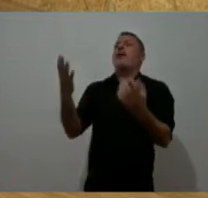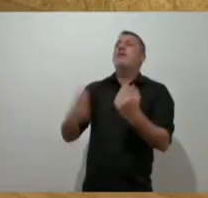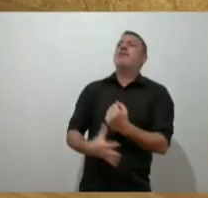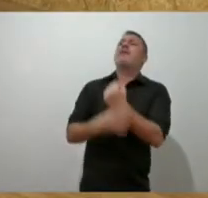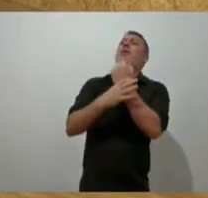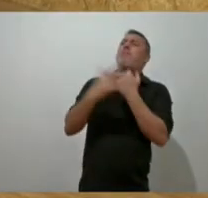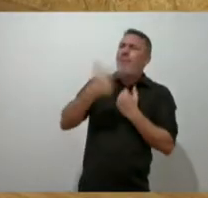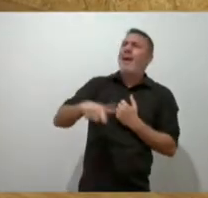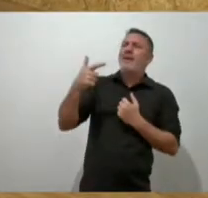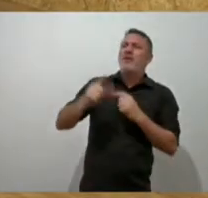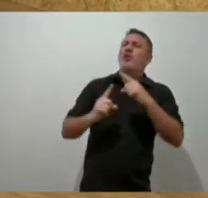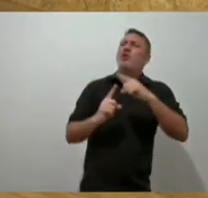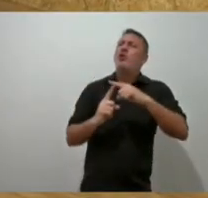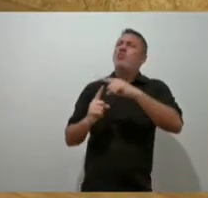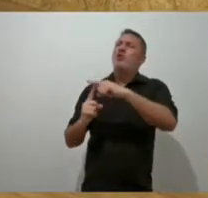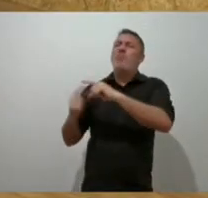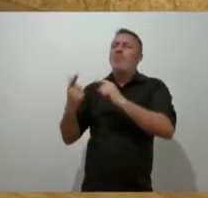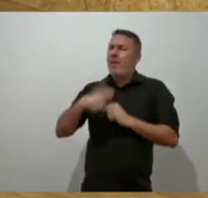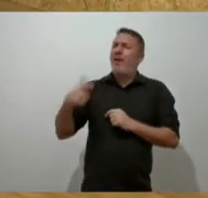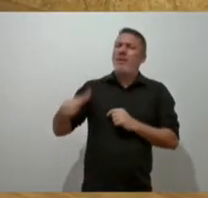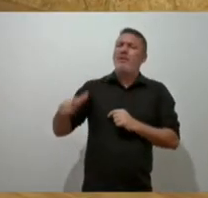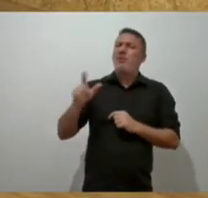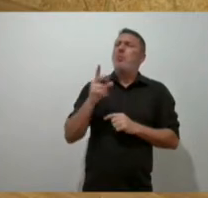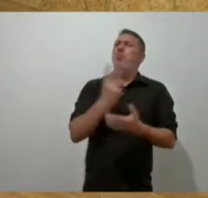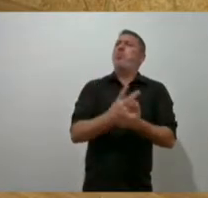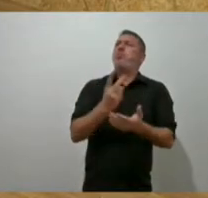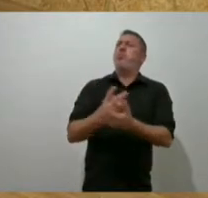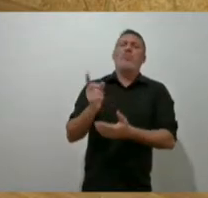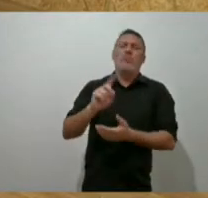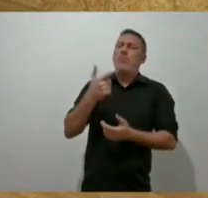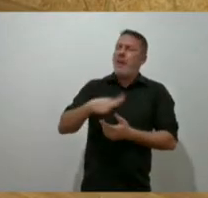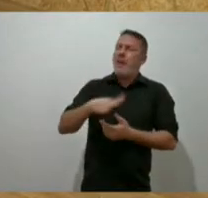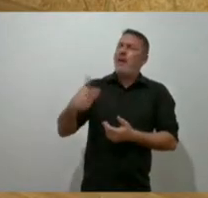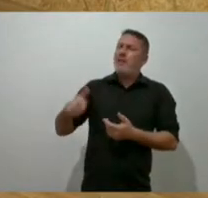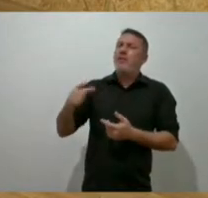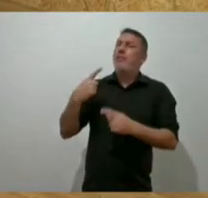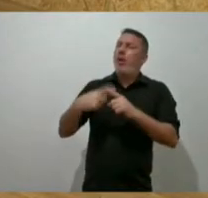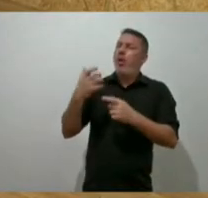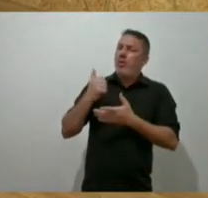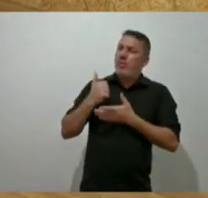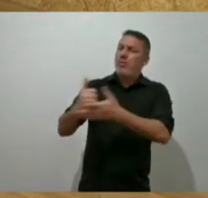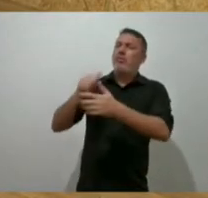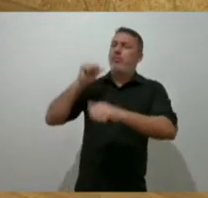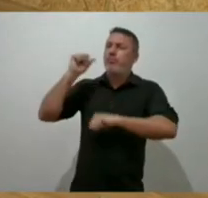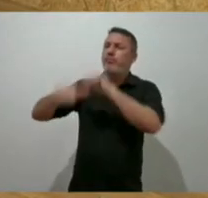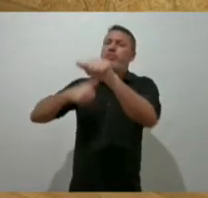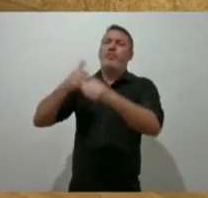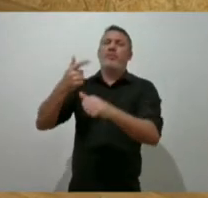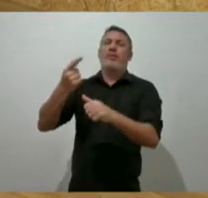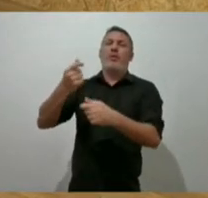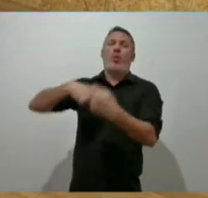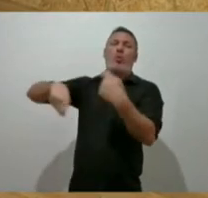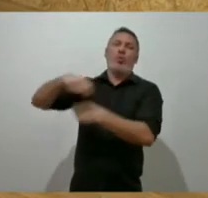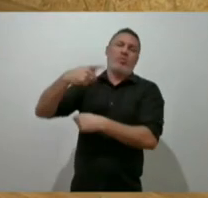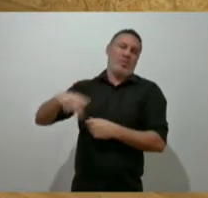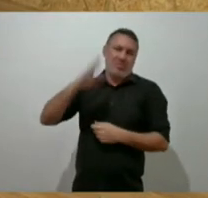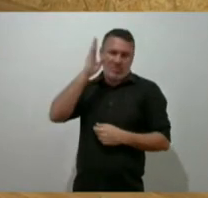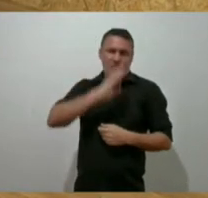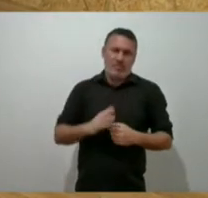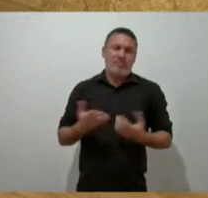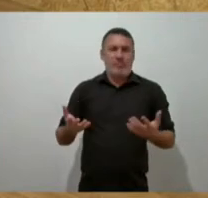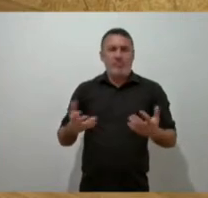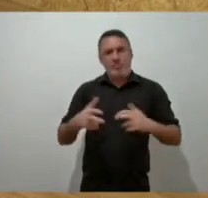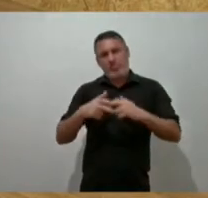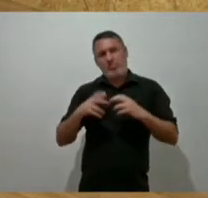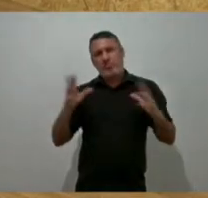possamos ser parte desse movimento de transformação econômica. Então, um